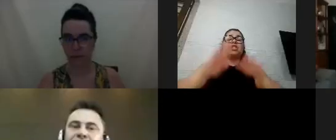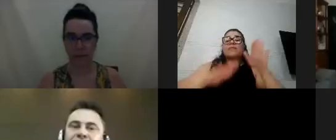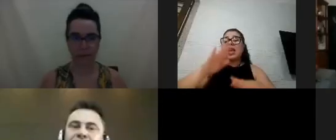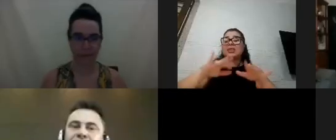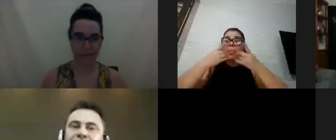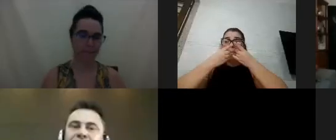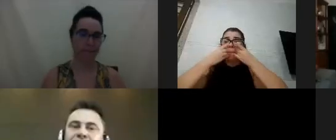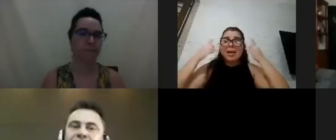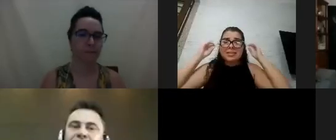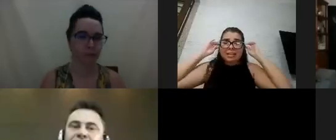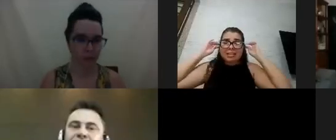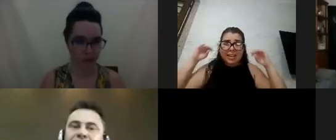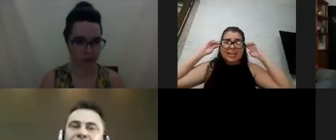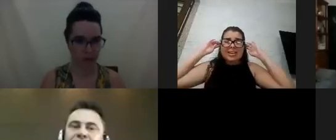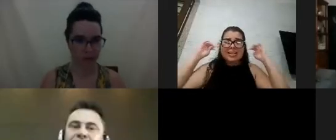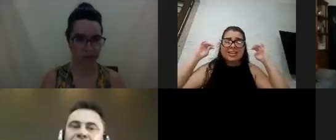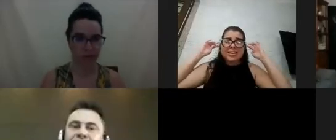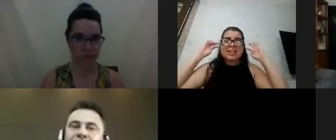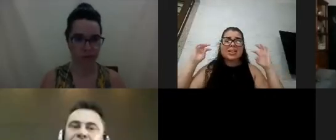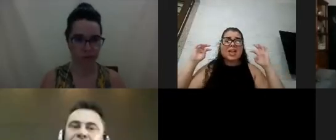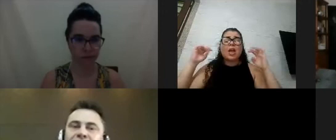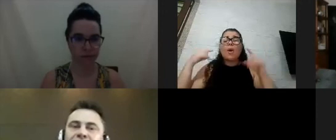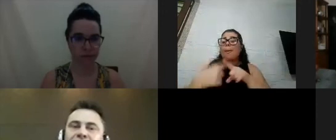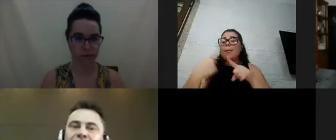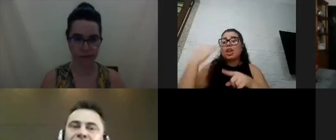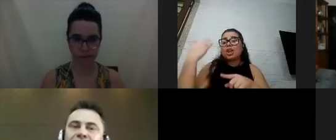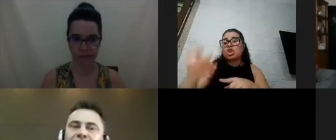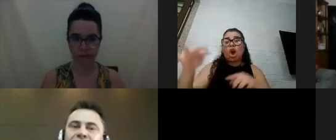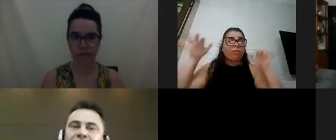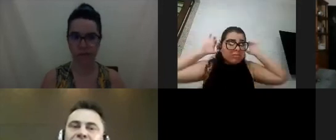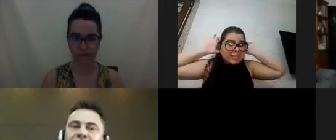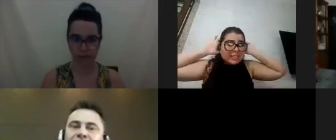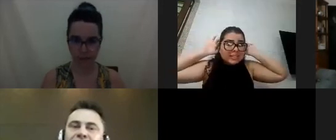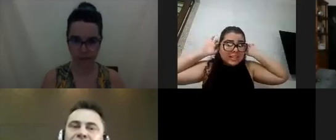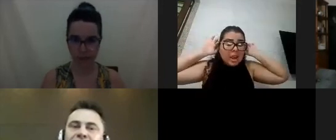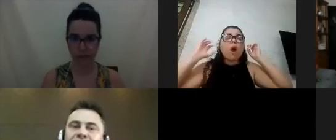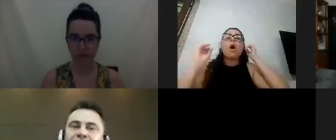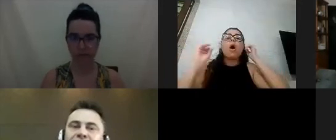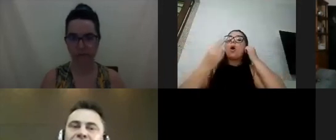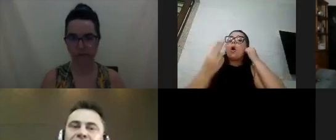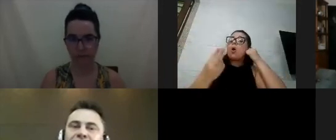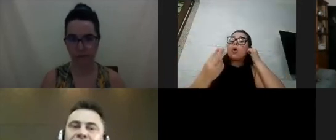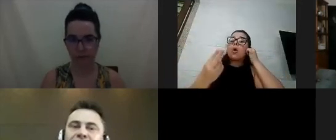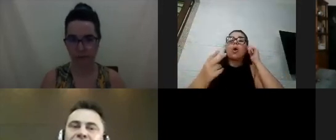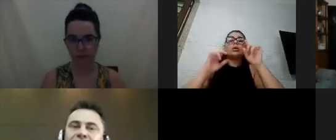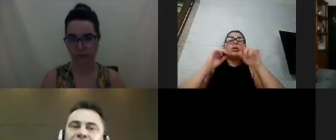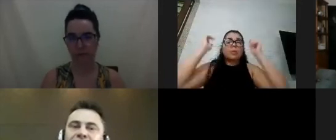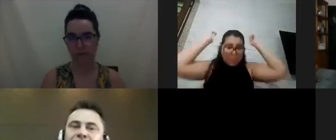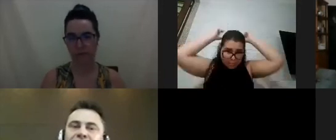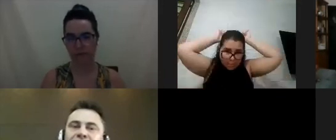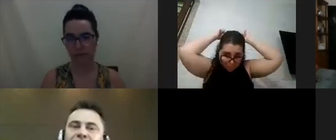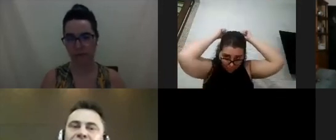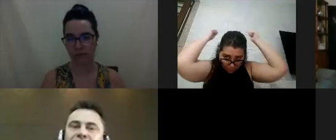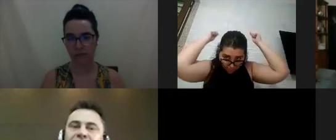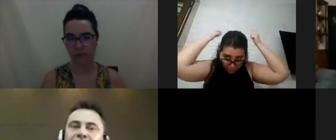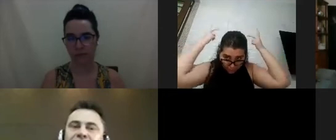tira toda hora e não é por causa da sensibilidade aqui mas é porque incomoda se você fizer só um prendedor que prende lá